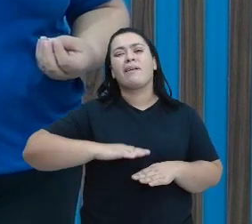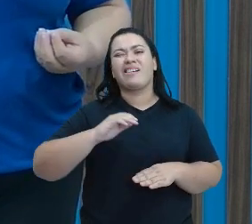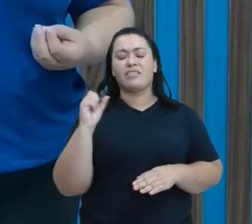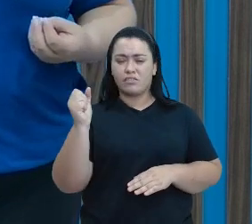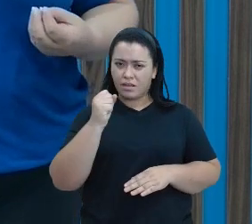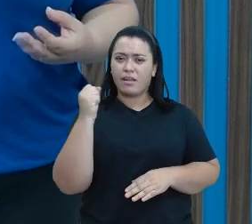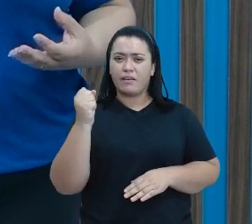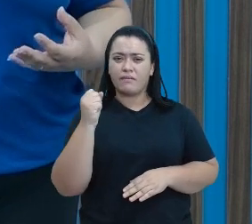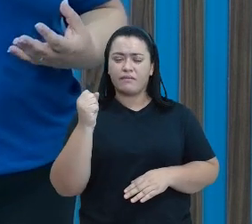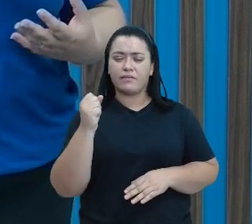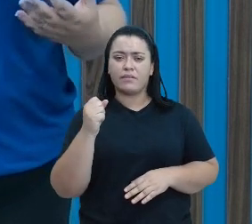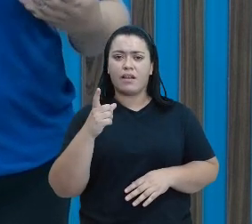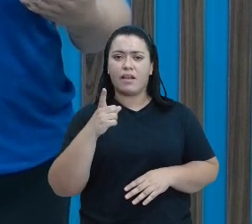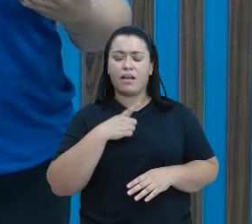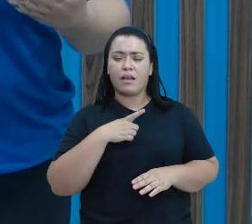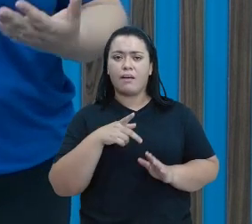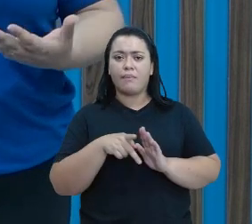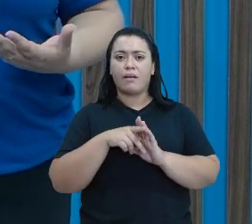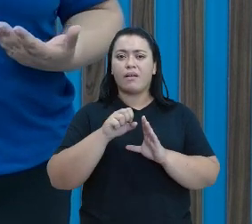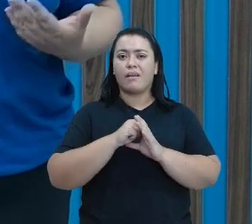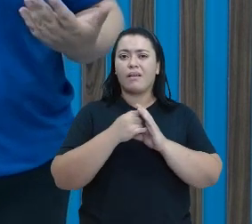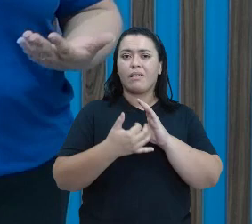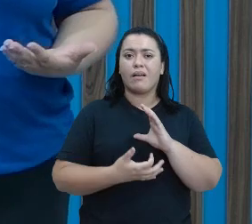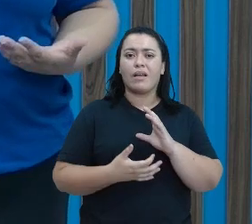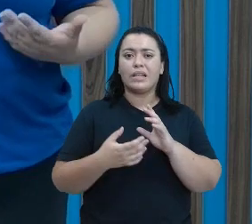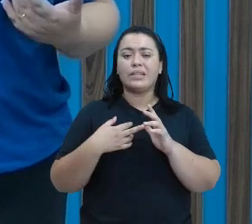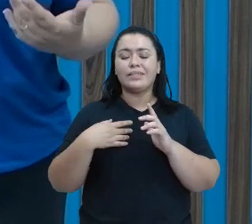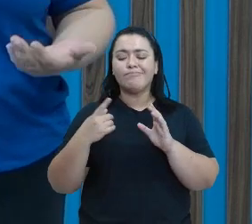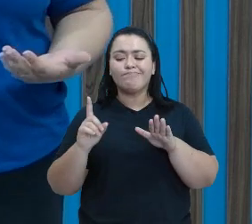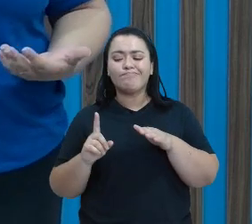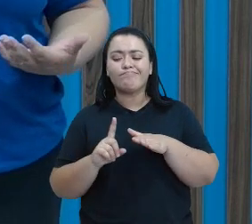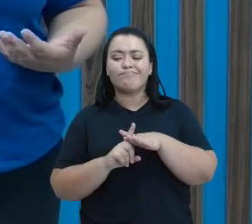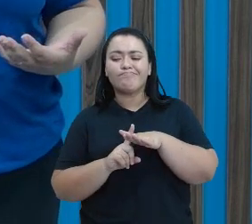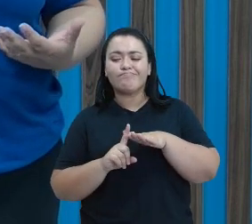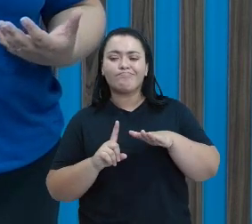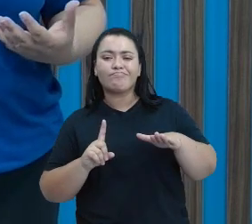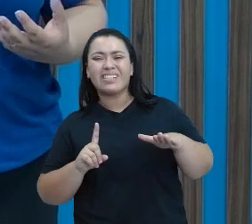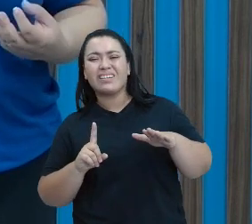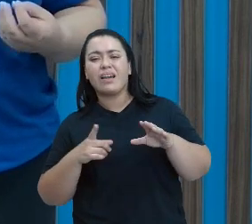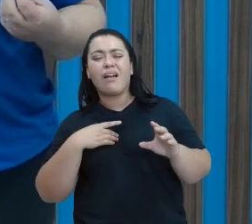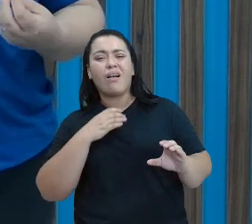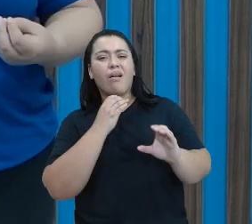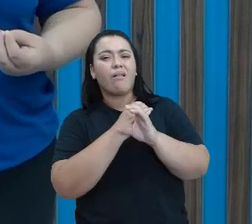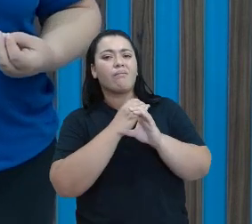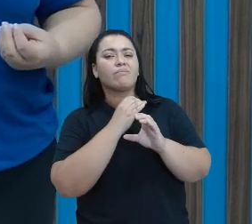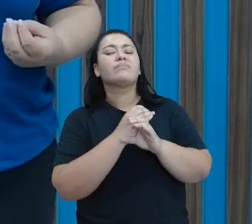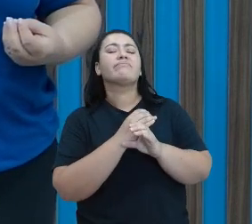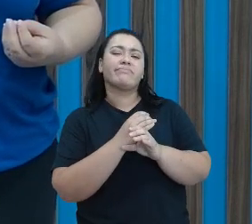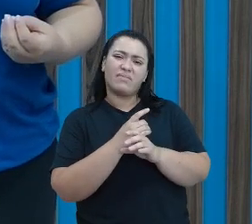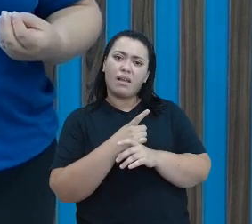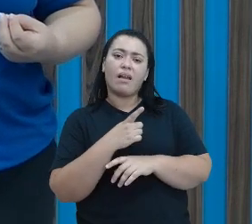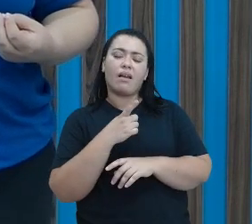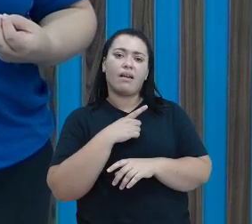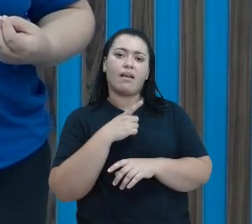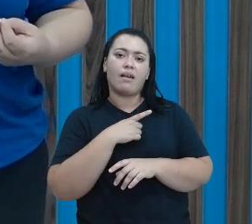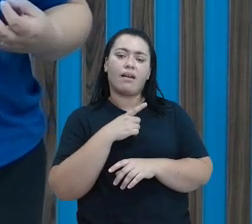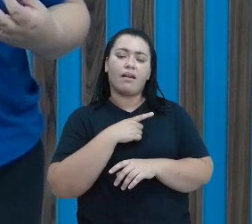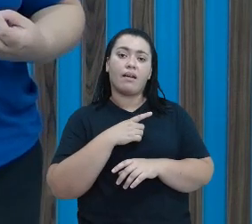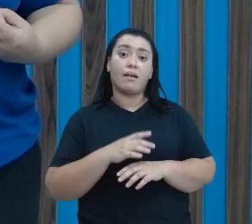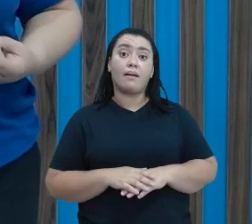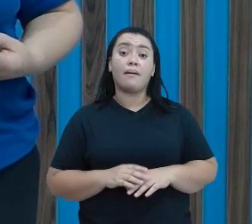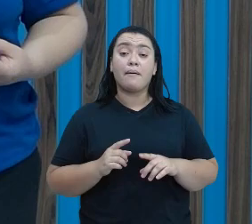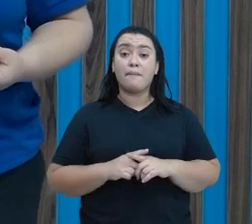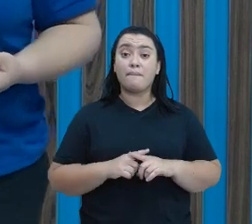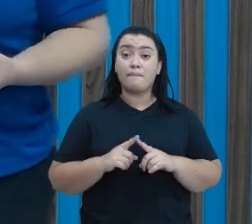forte, essa característica dessa socialização e dessa comunicação, né? A dificuldade dessa comunicação